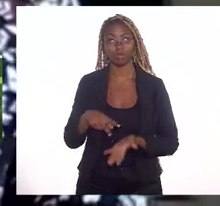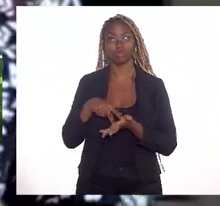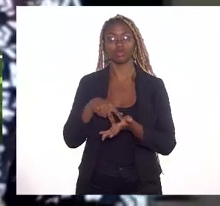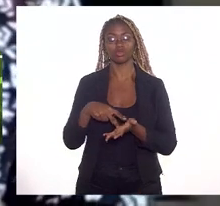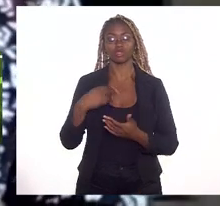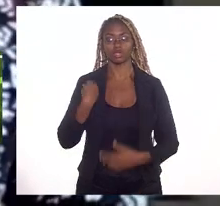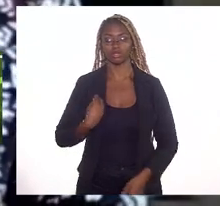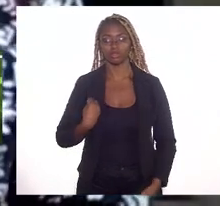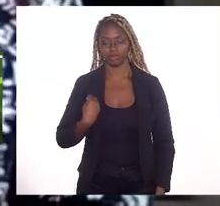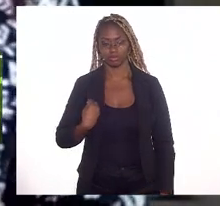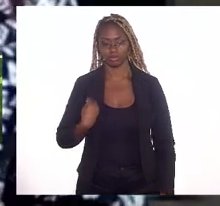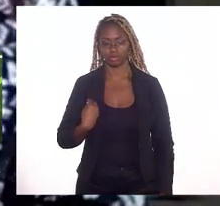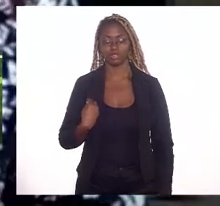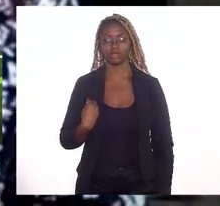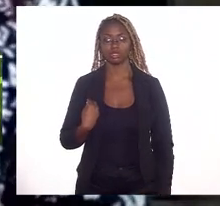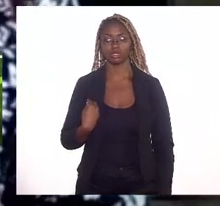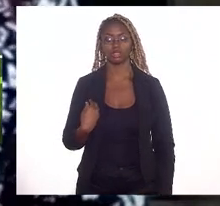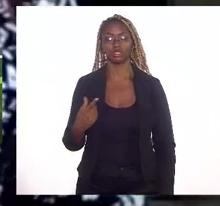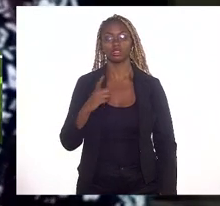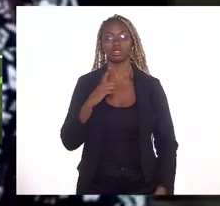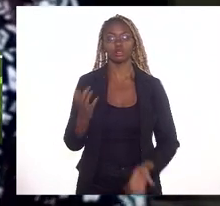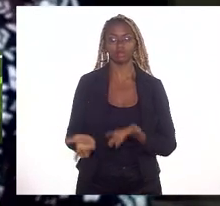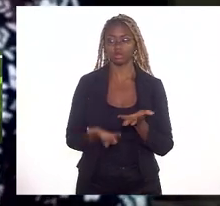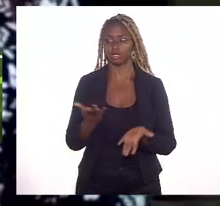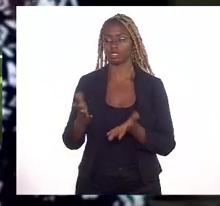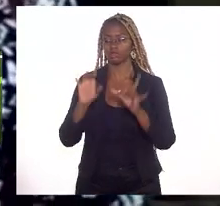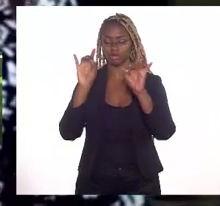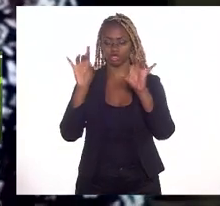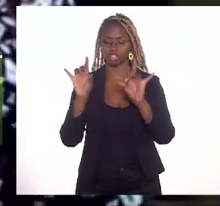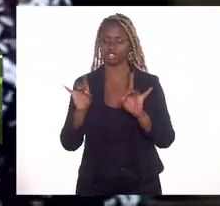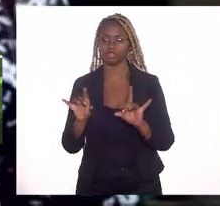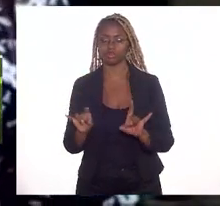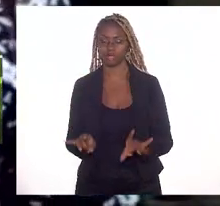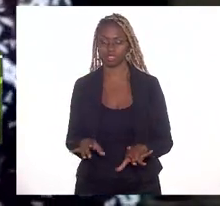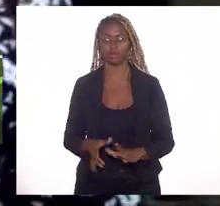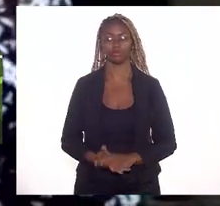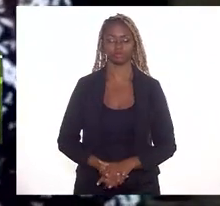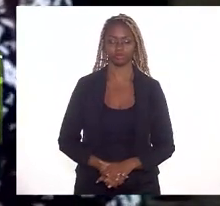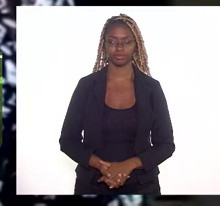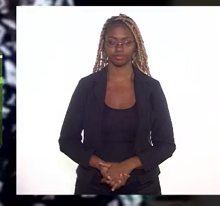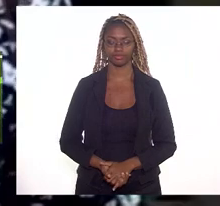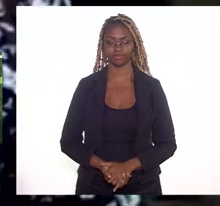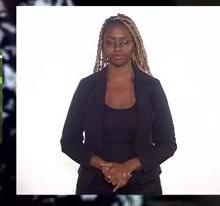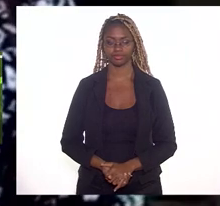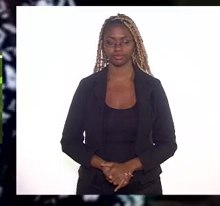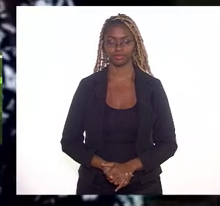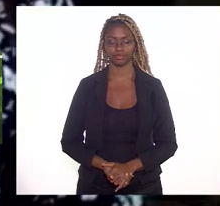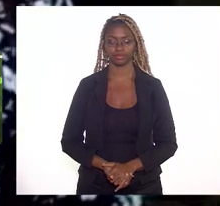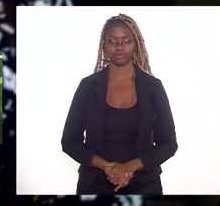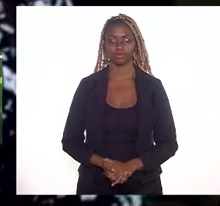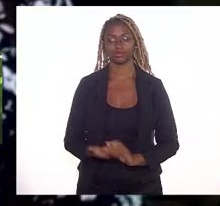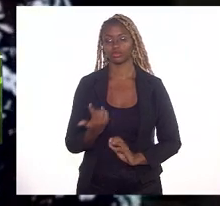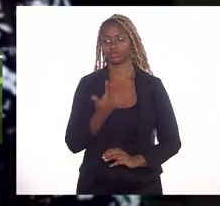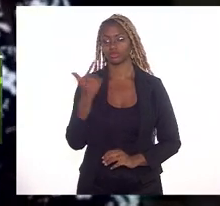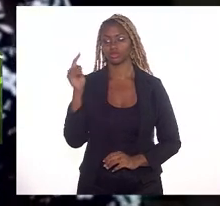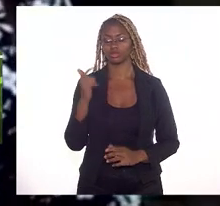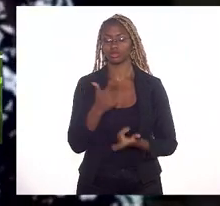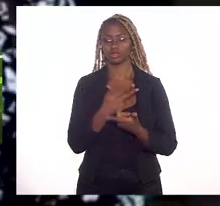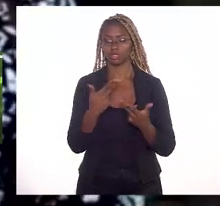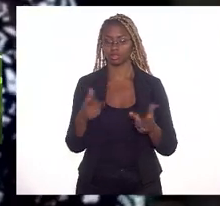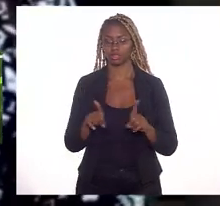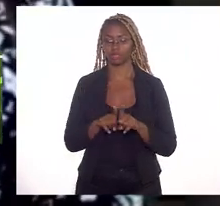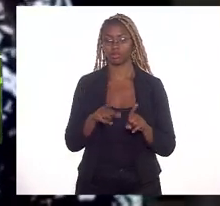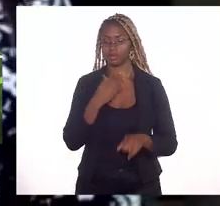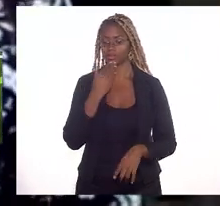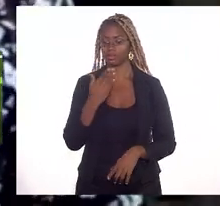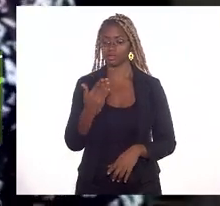vivas, tenham um tratamento especial, né? E uma outra coisa que eu gostaria de pedir ajuda